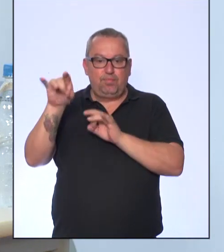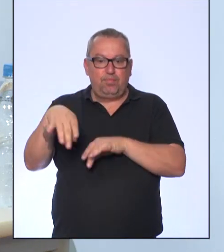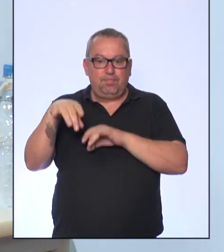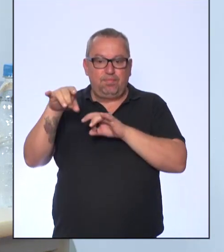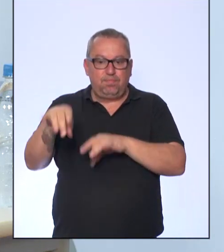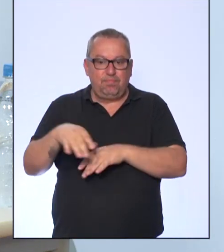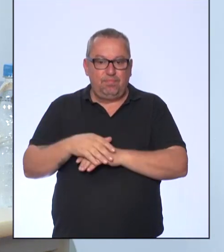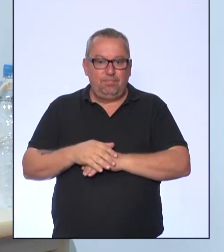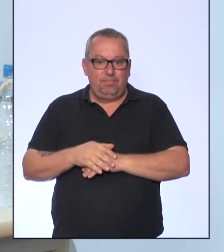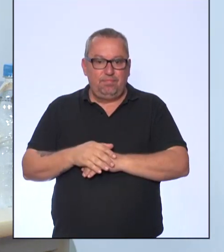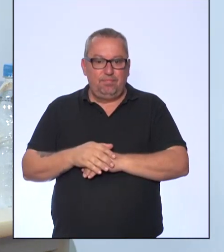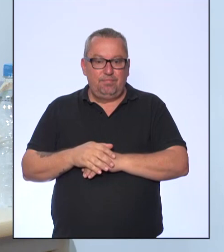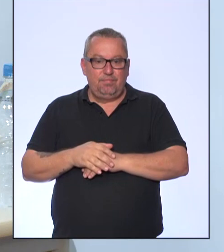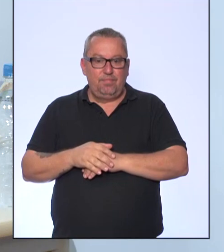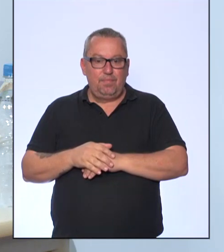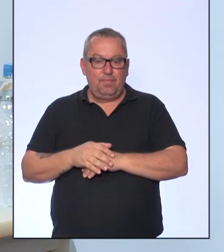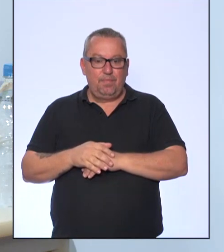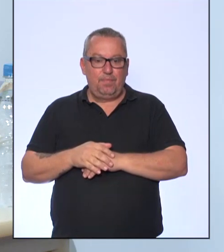seria?